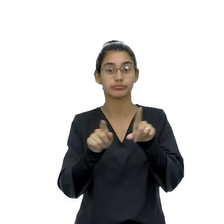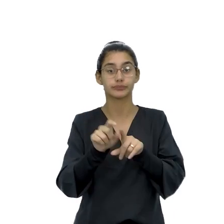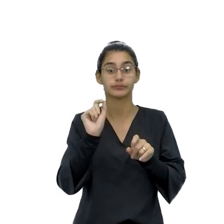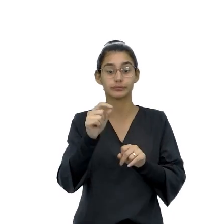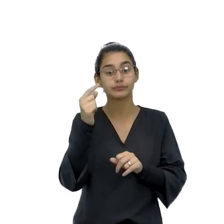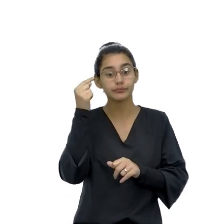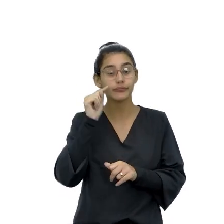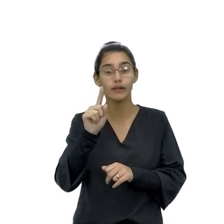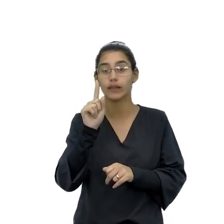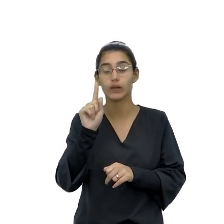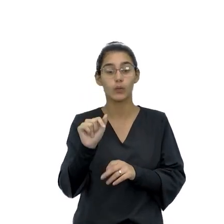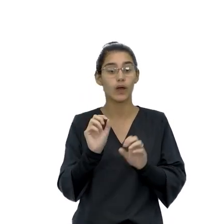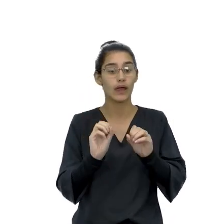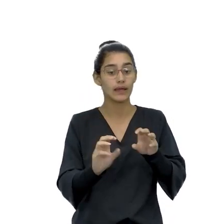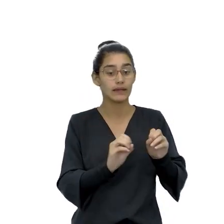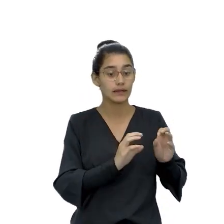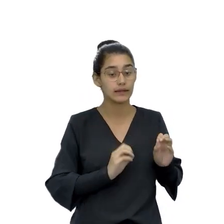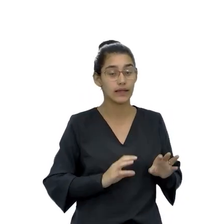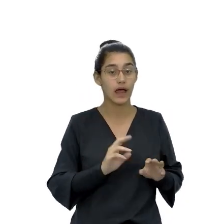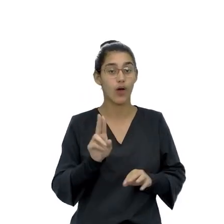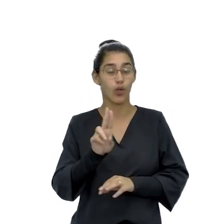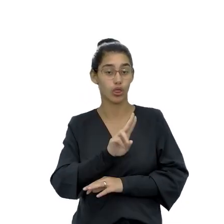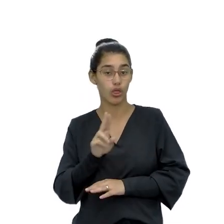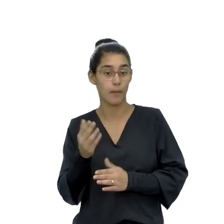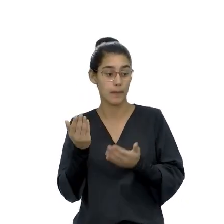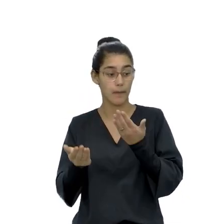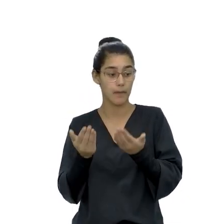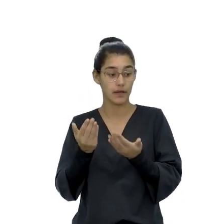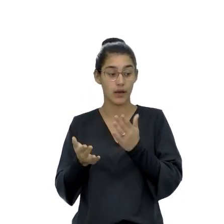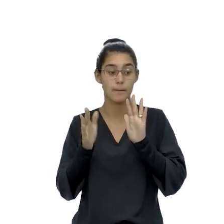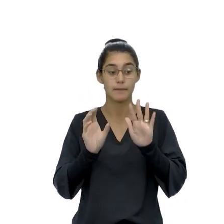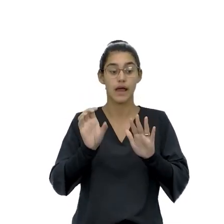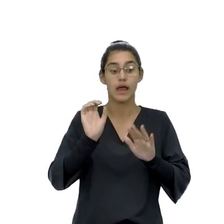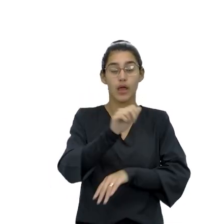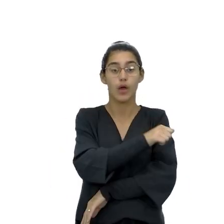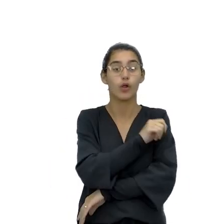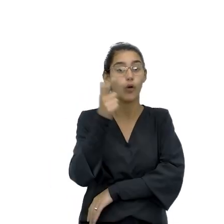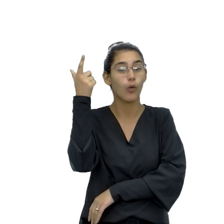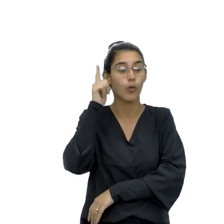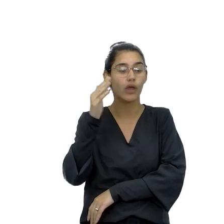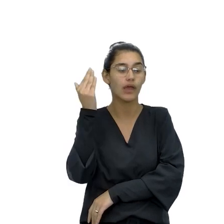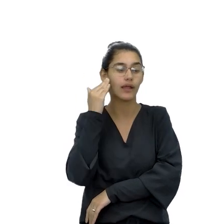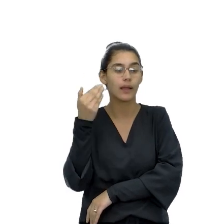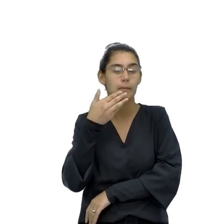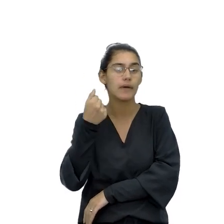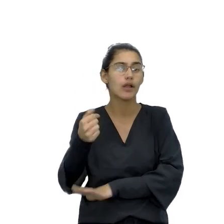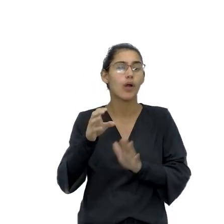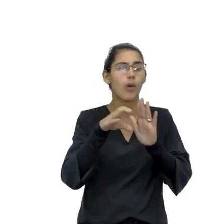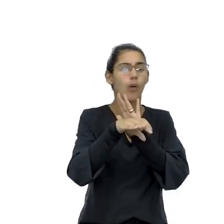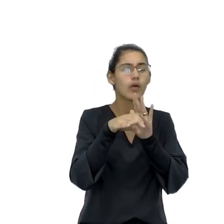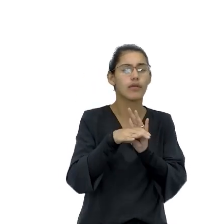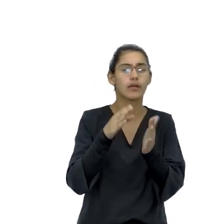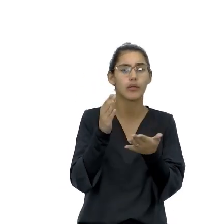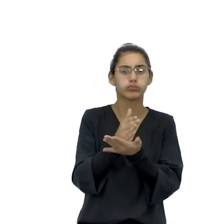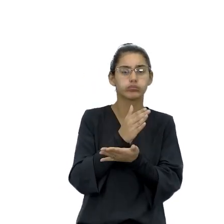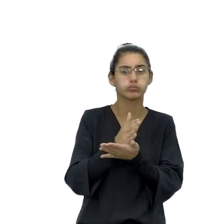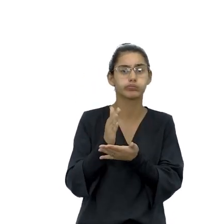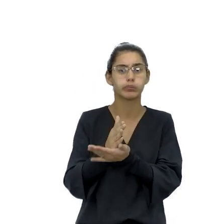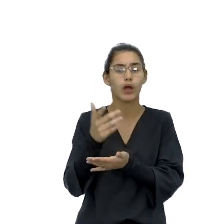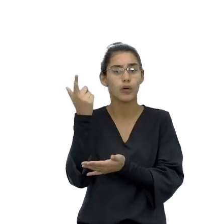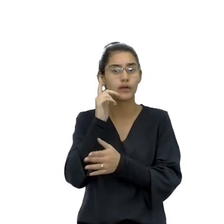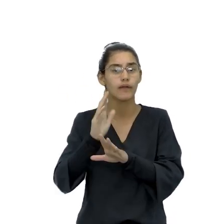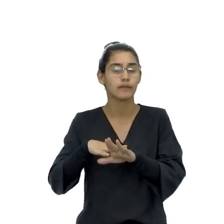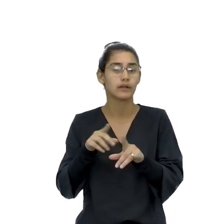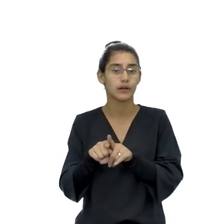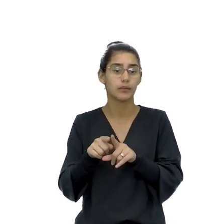a ideia não é ensinarmos nome da propriedade, mas que o aluno consiga entender o conceito dessa distribuição para que ele possa